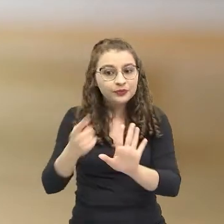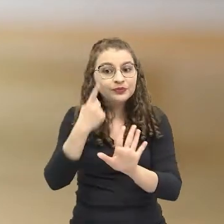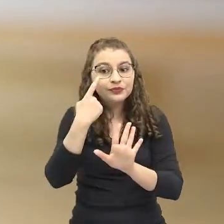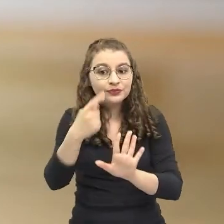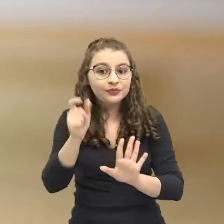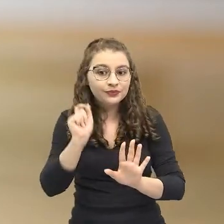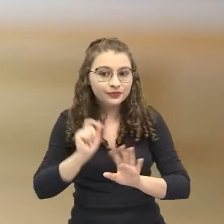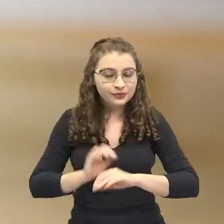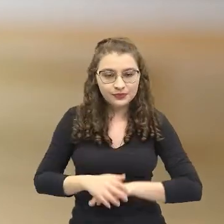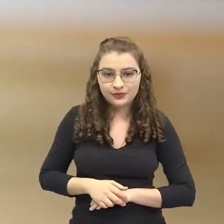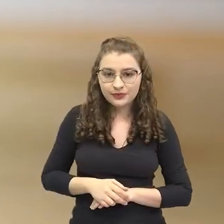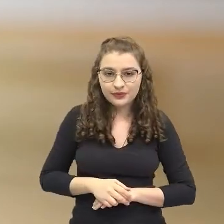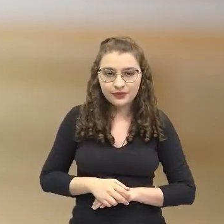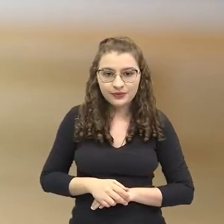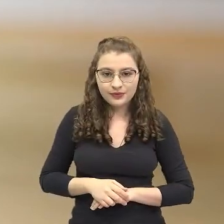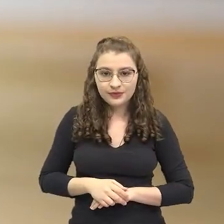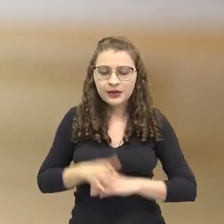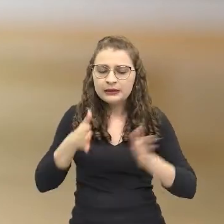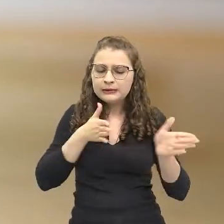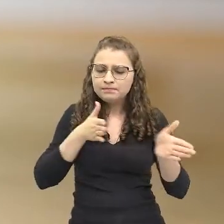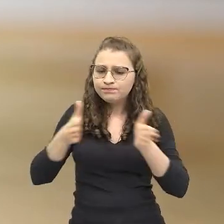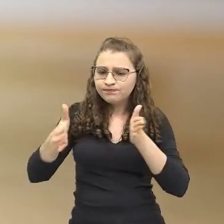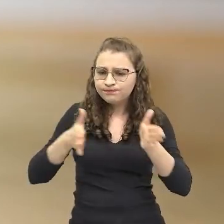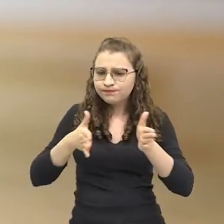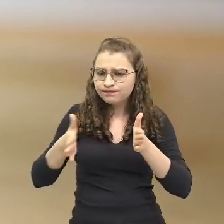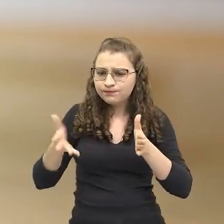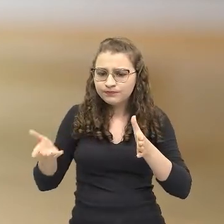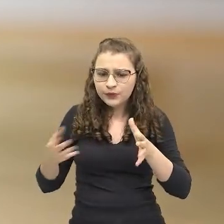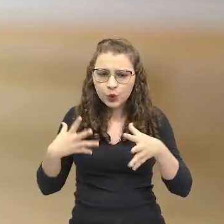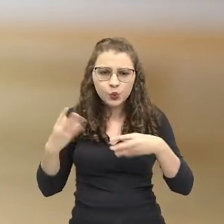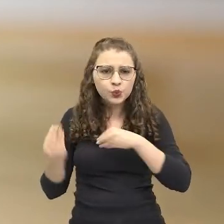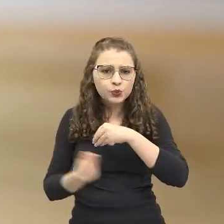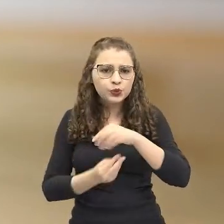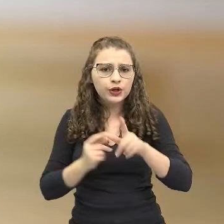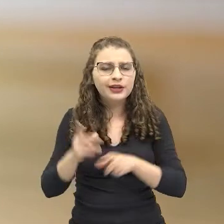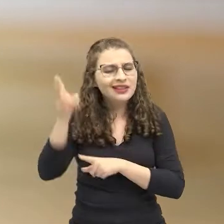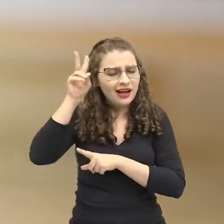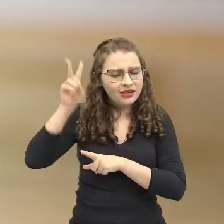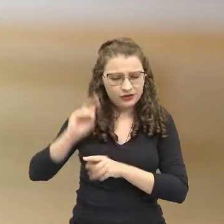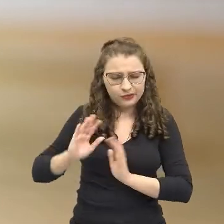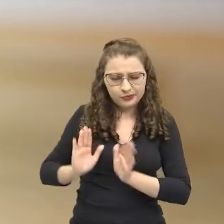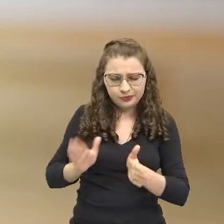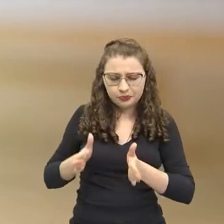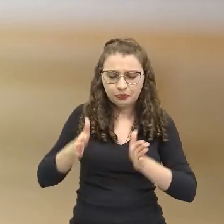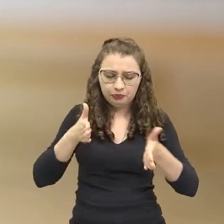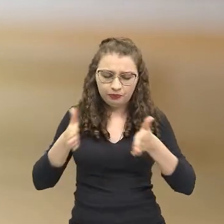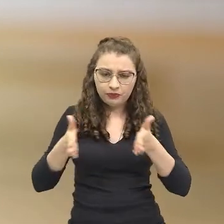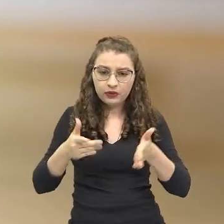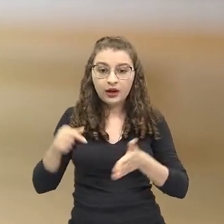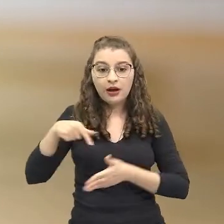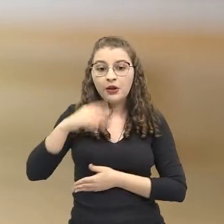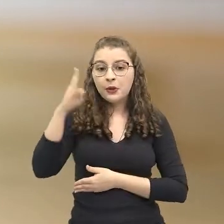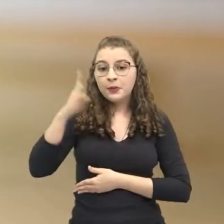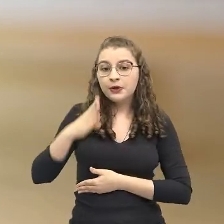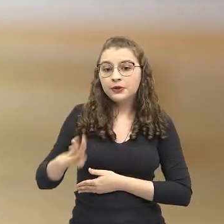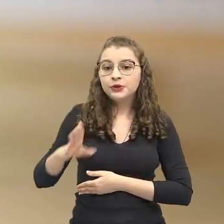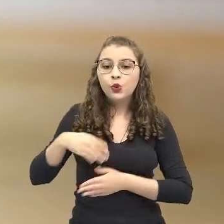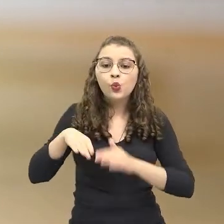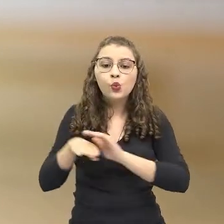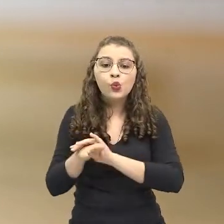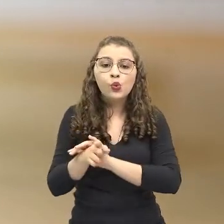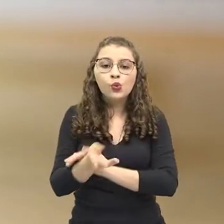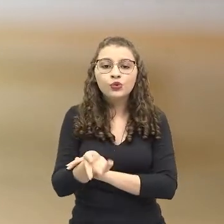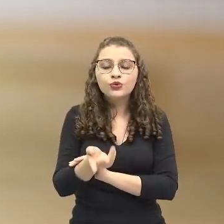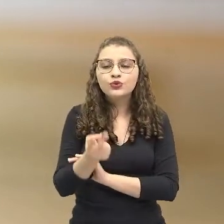que no meio de todas essas questões, e historicamente falando, nós, brasileiros, temos o hábito